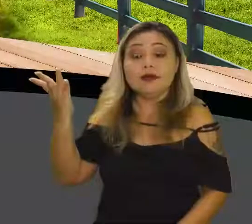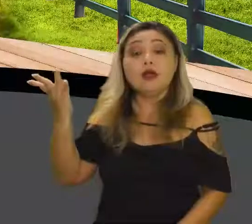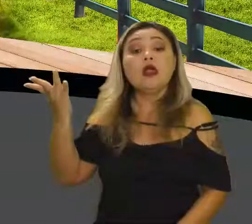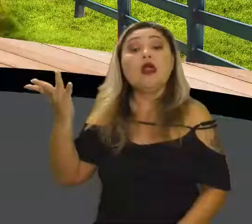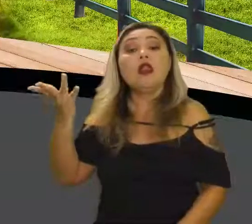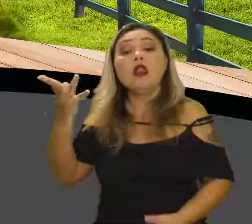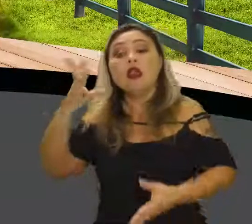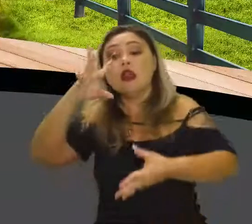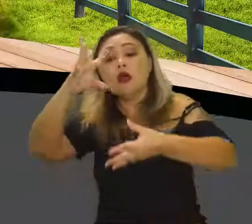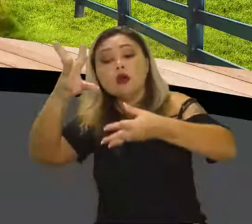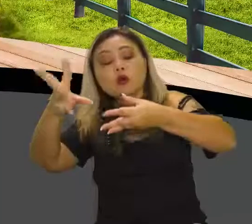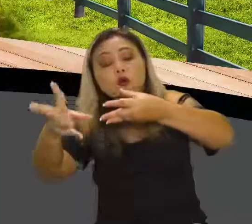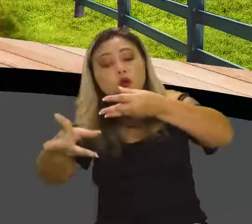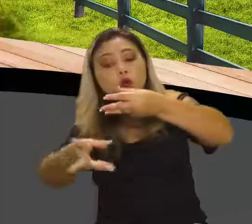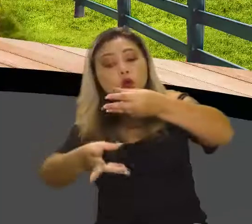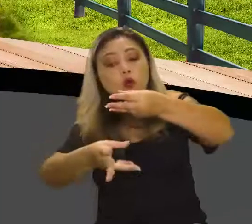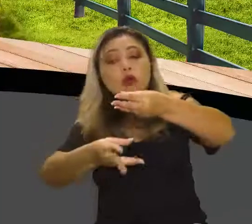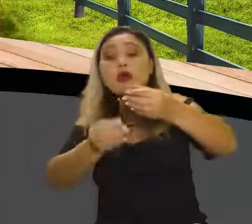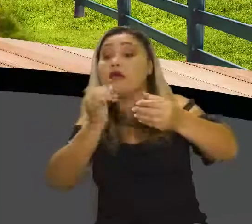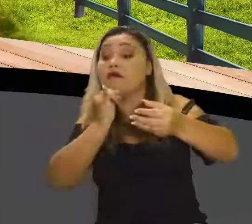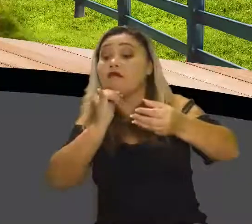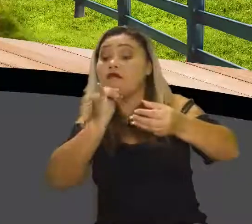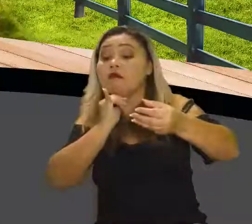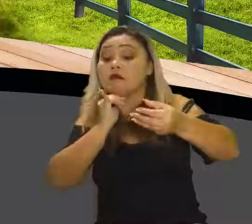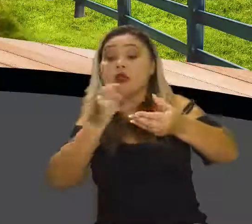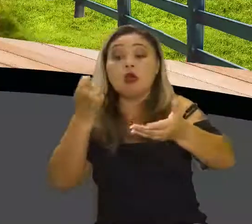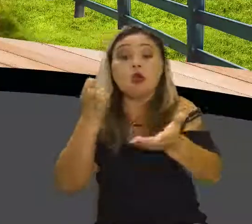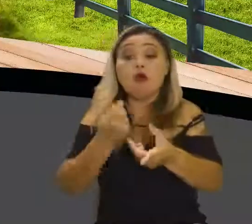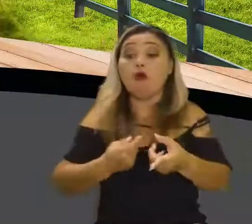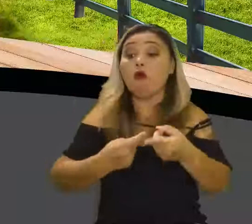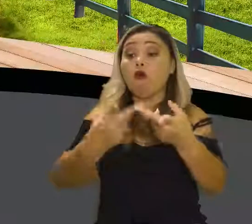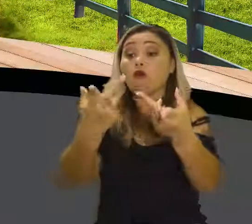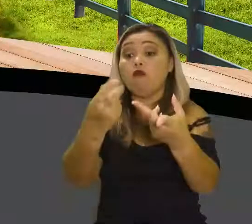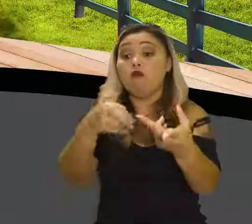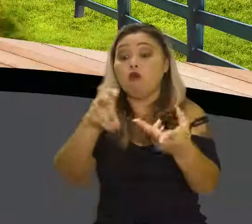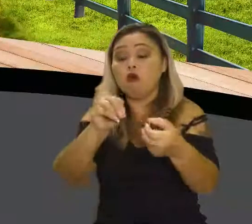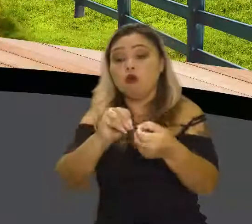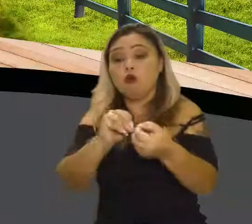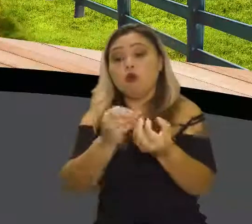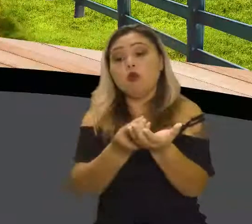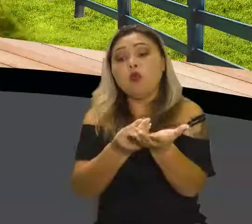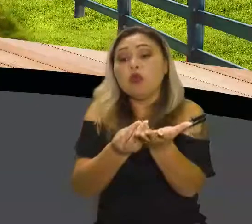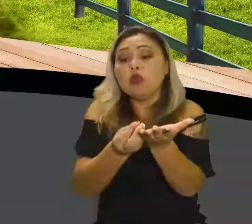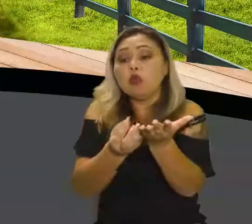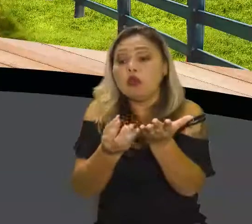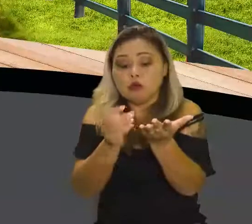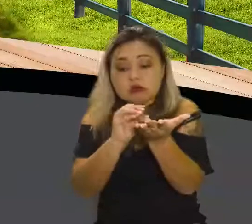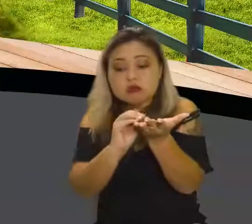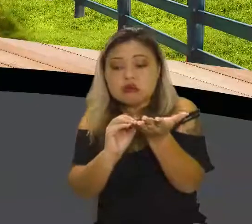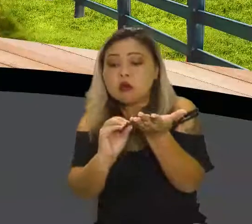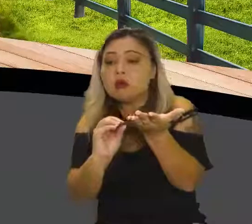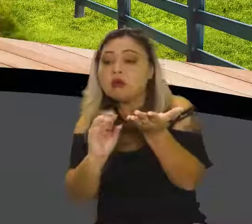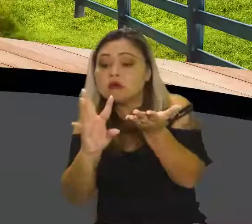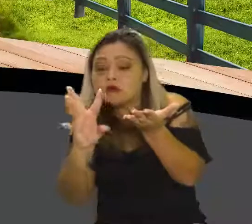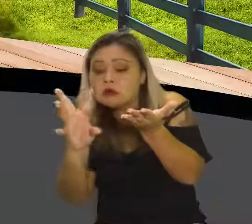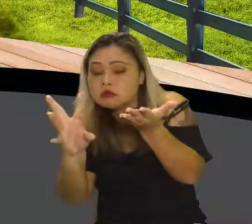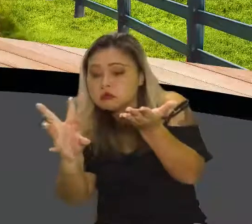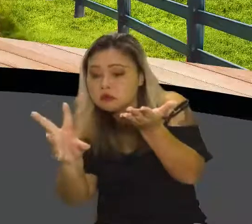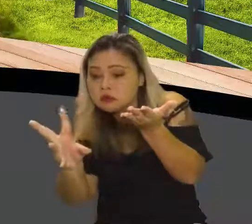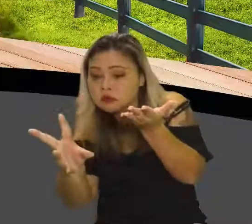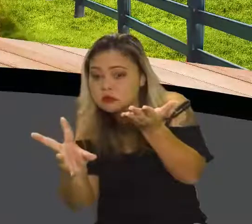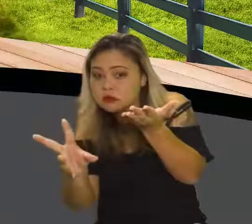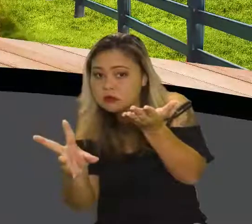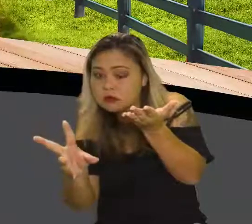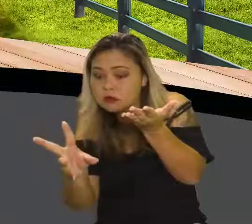Eu vou embutir um valor. Exemplo, você não vai mais vender o ovo in natura, mas aí você vai